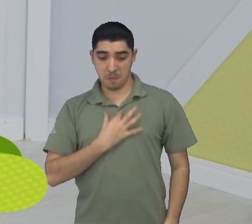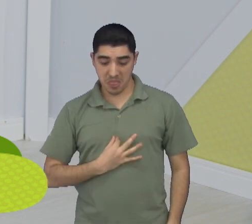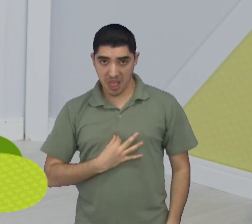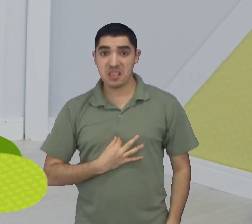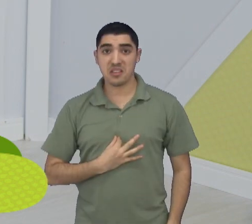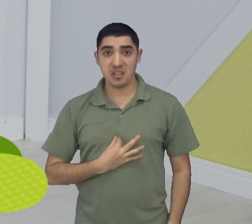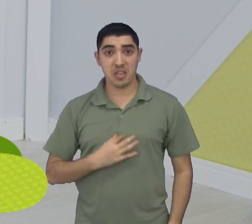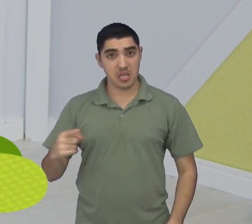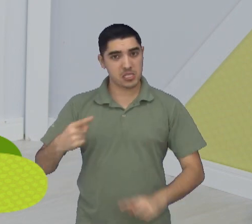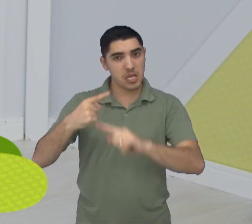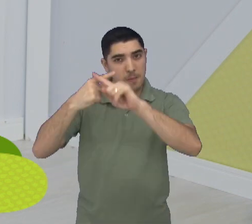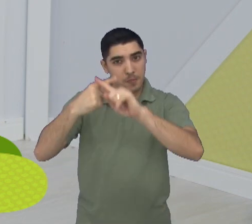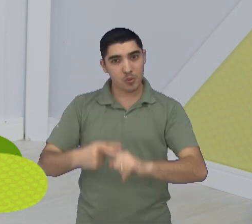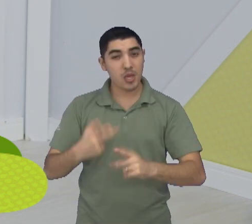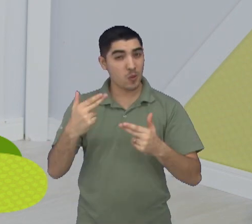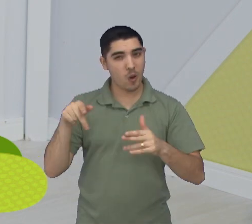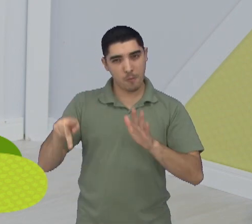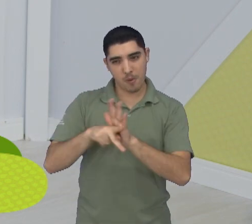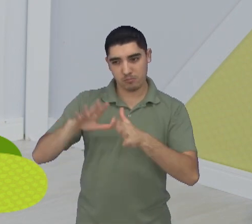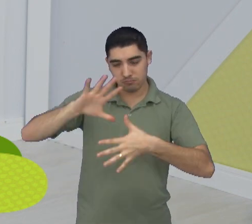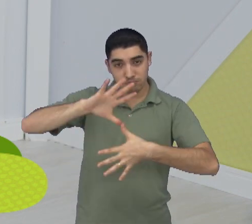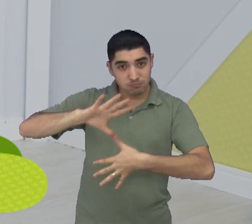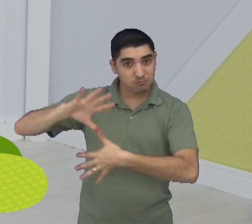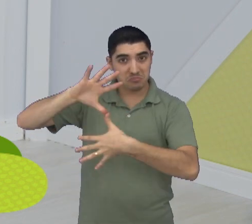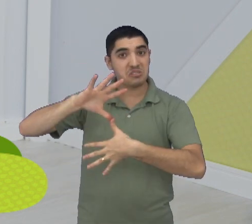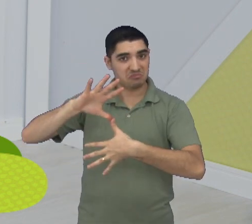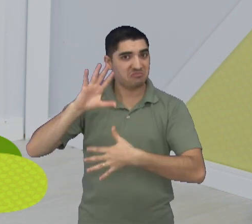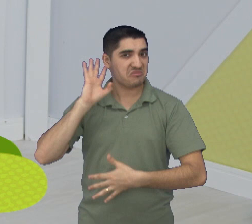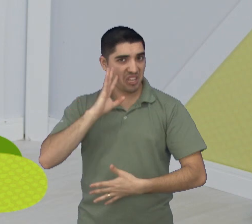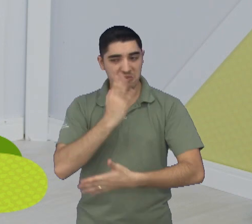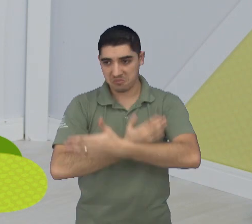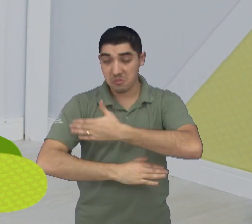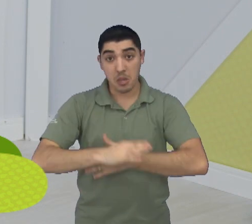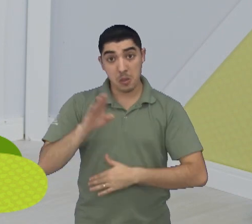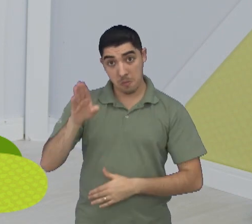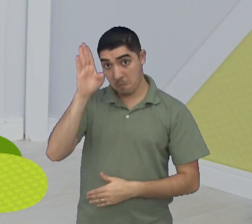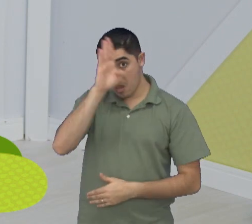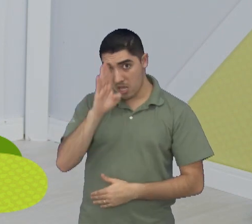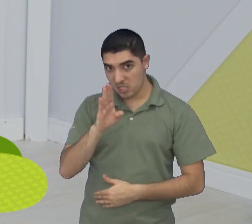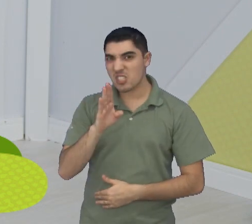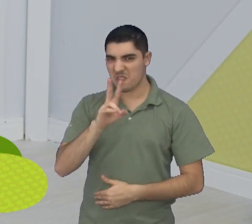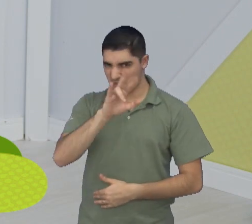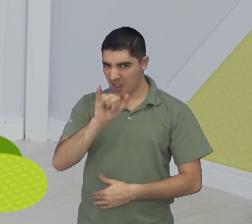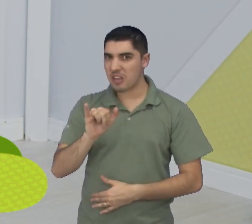competições, como é o caso do Pan-Americano, que é uma competição muito legal, e o Brasil vai forte para as